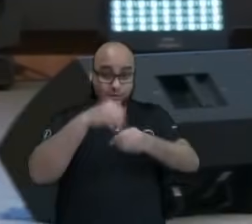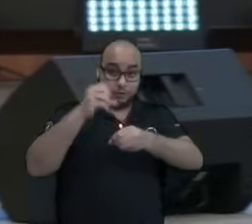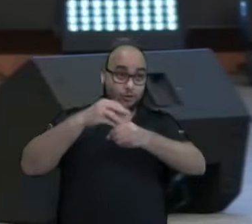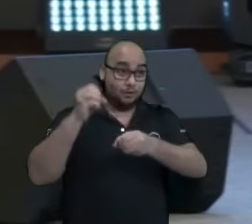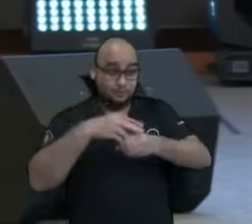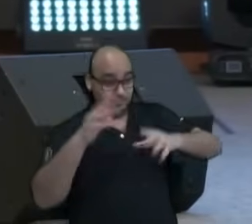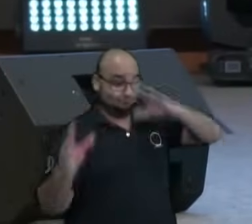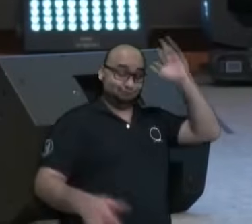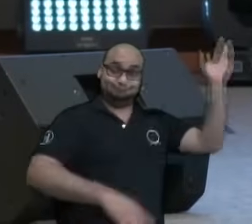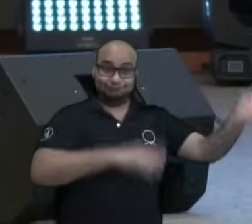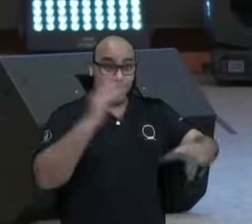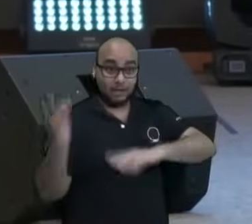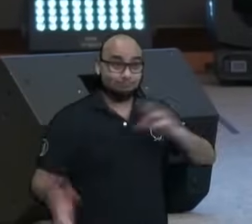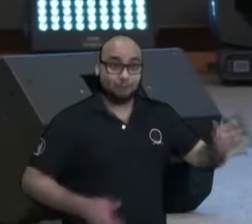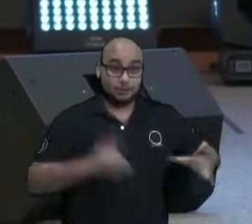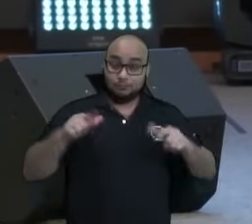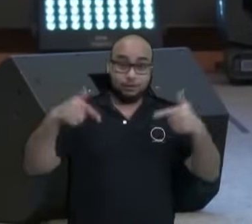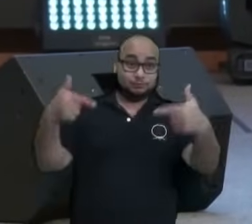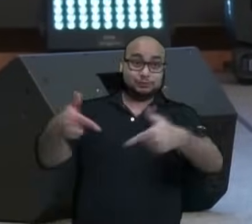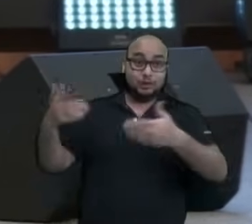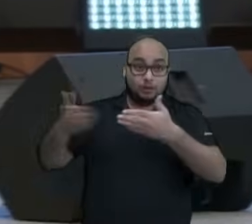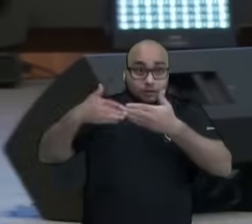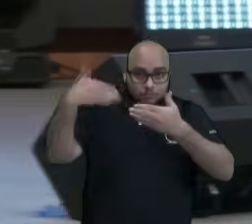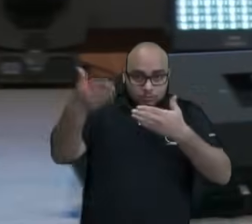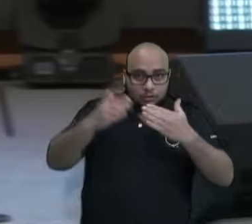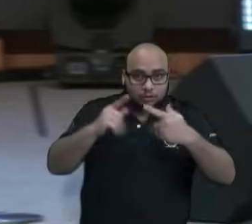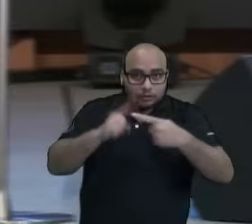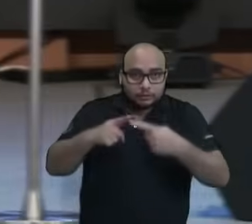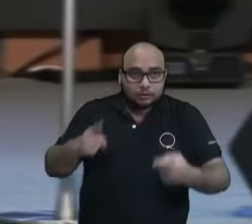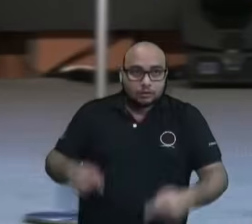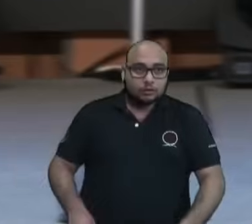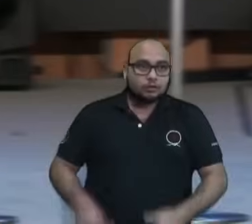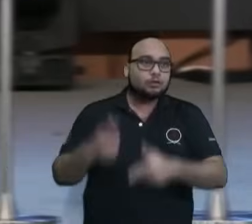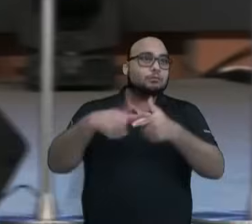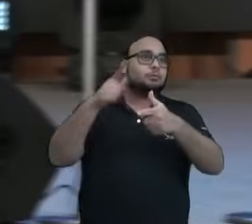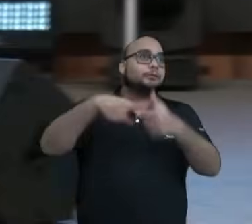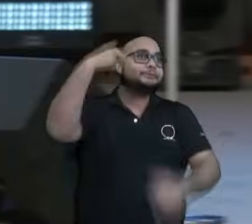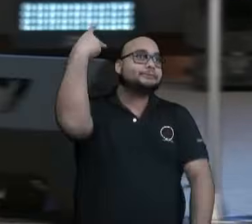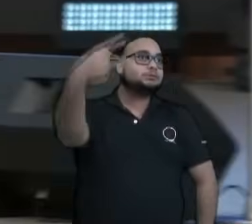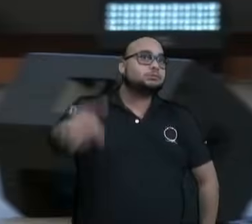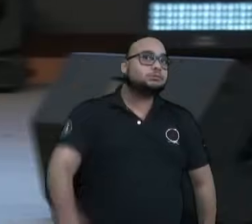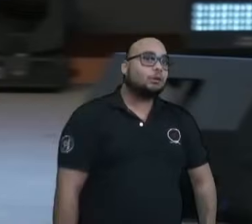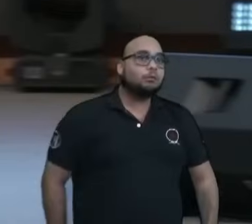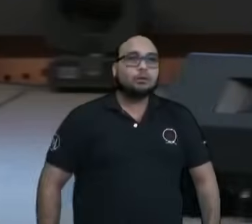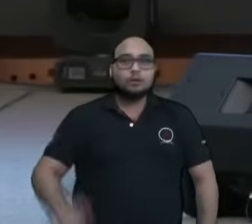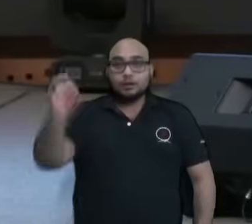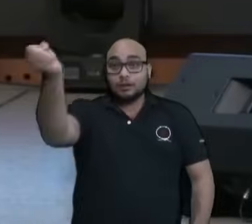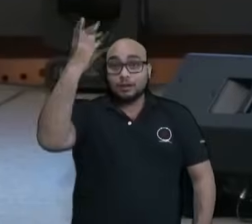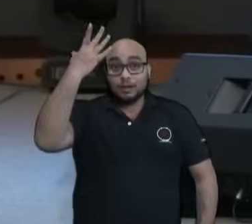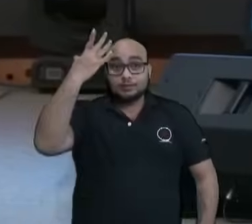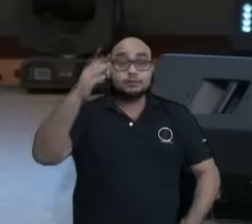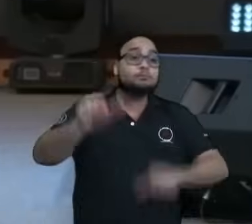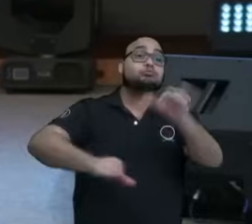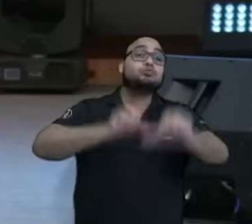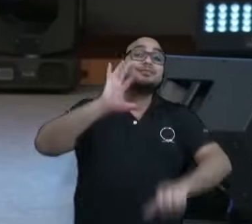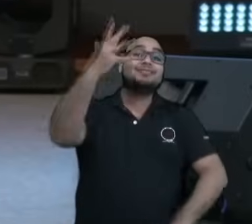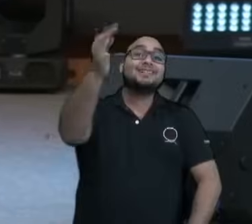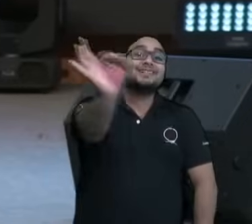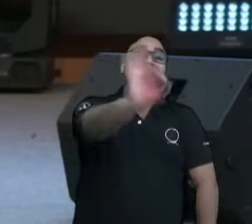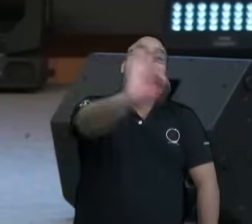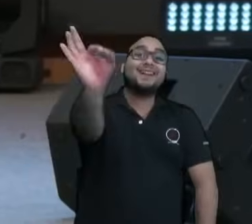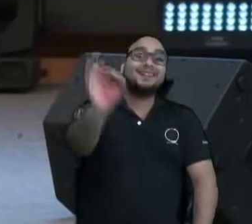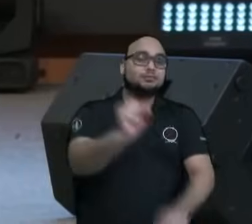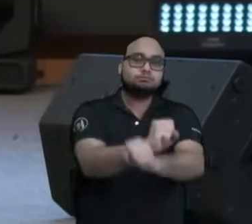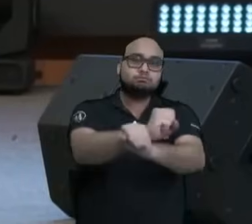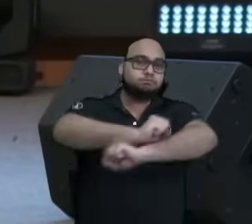nem saber o que você faz daqui para fora é a graça sem graça que não muda que não transforma que não liberta